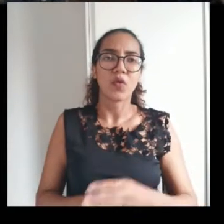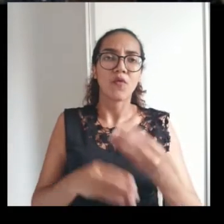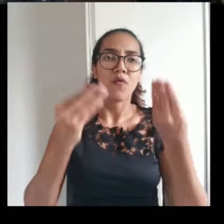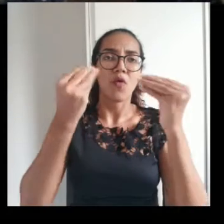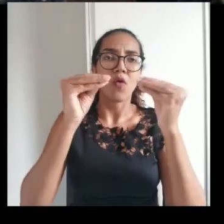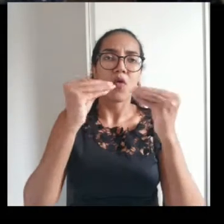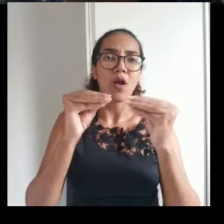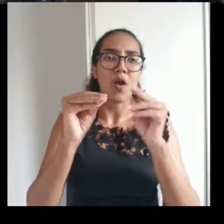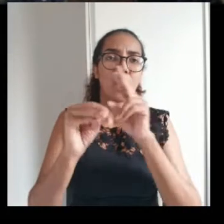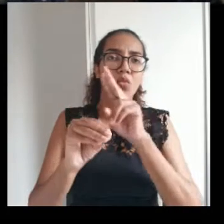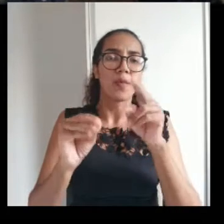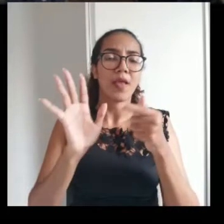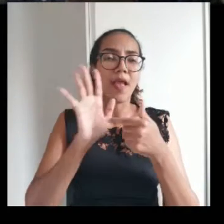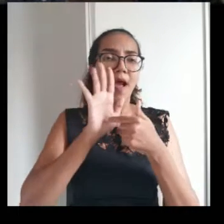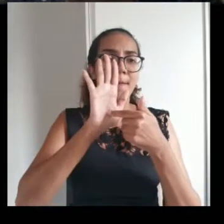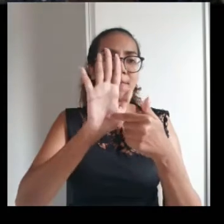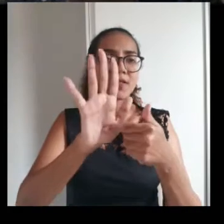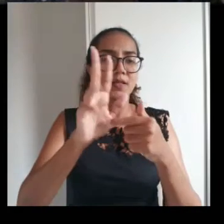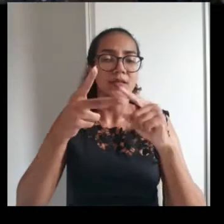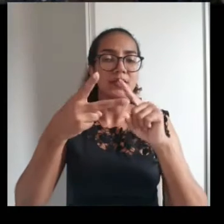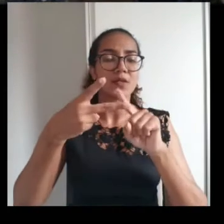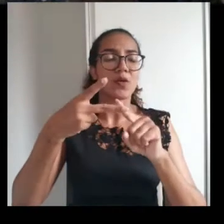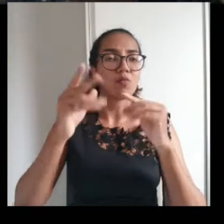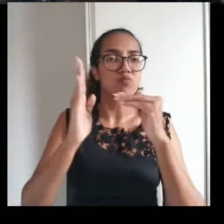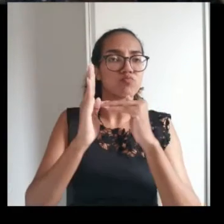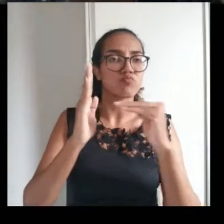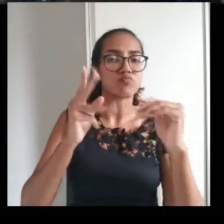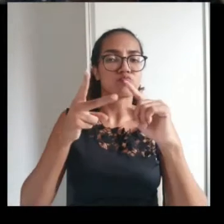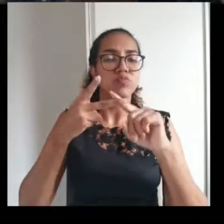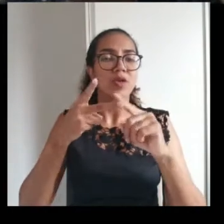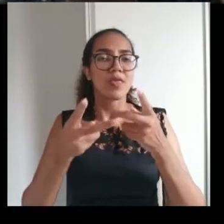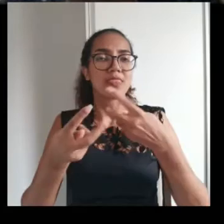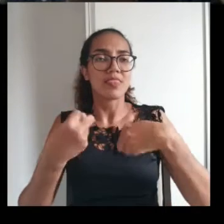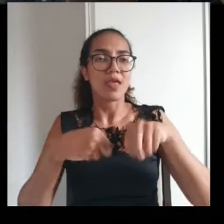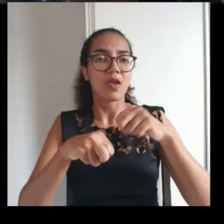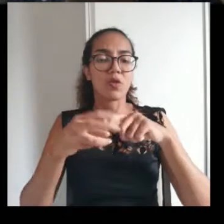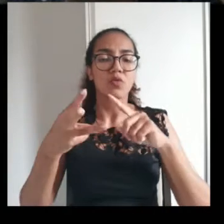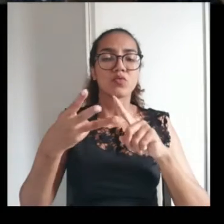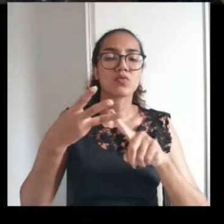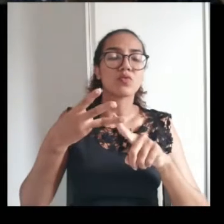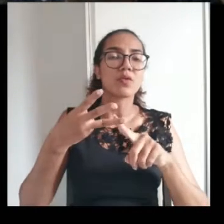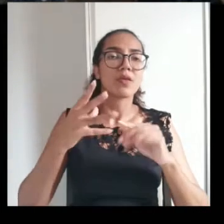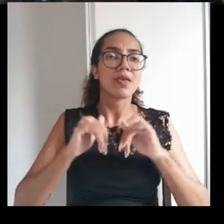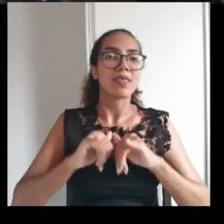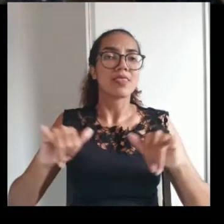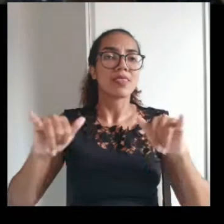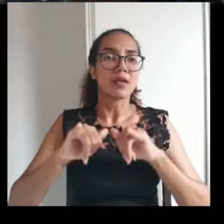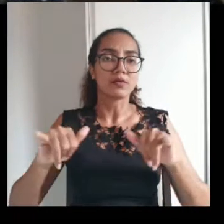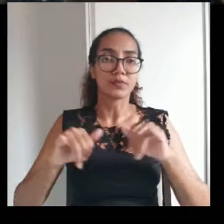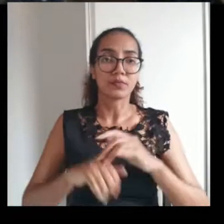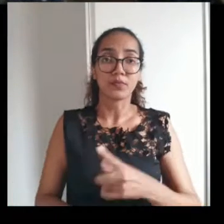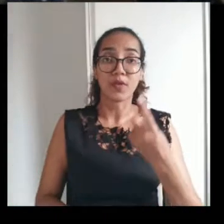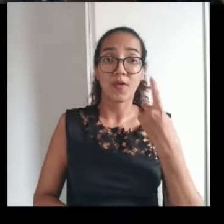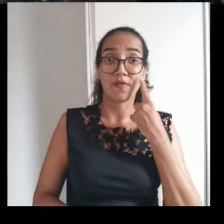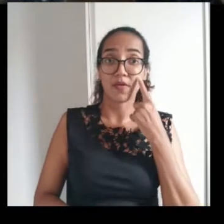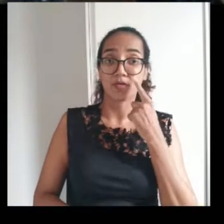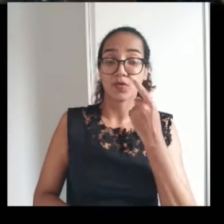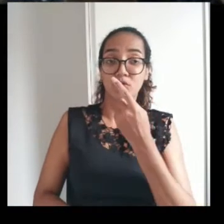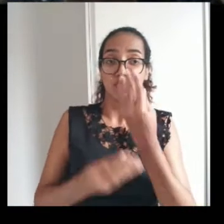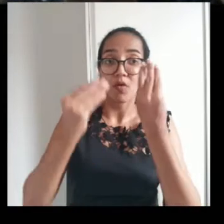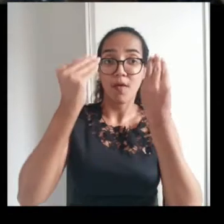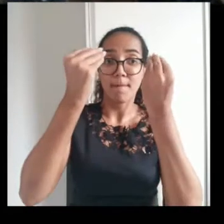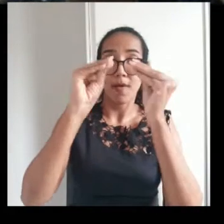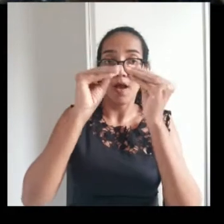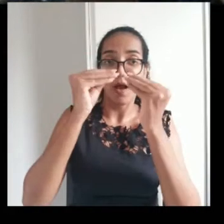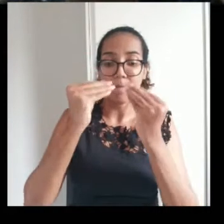negócio e vou colocar aqui dados, tá certo? Dados. Vejam, quando a gente faz isso daqui, o que é que